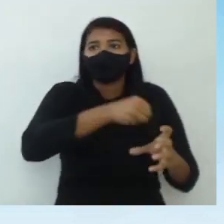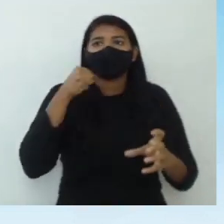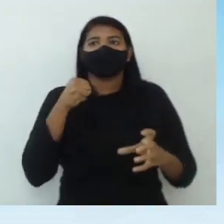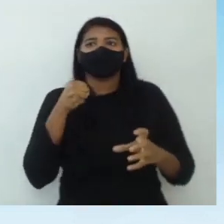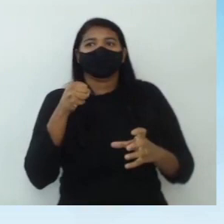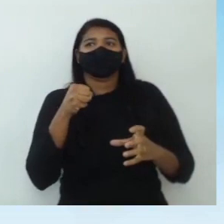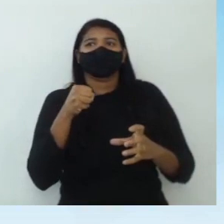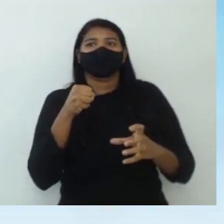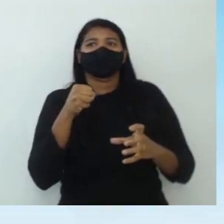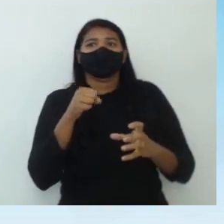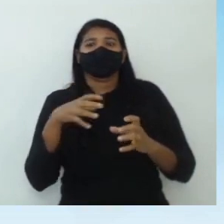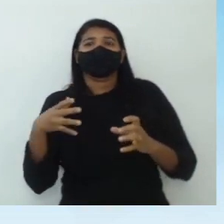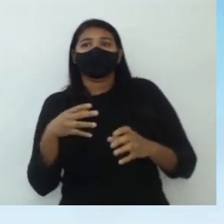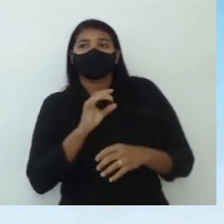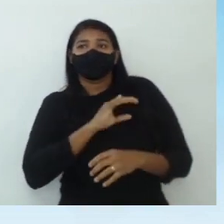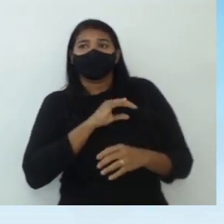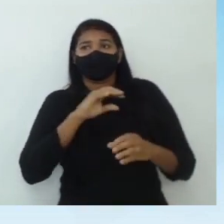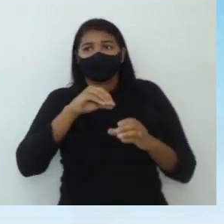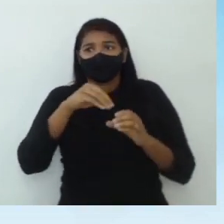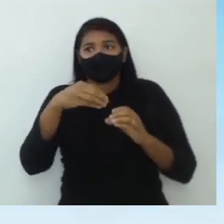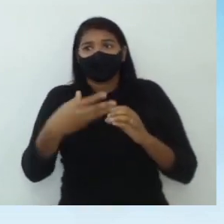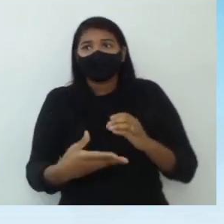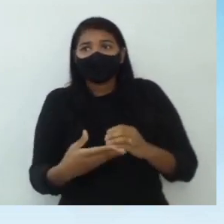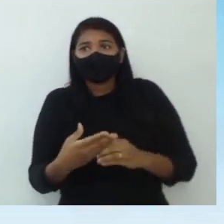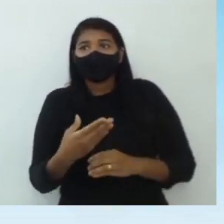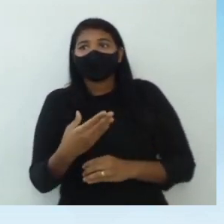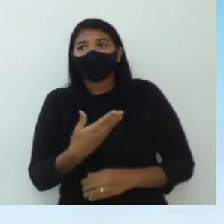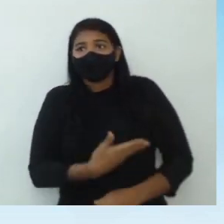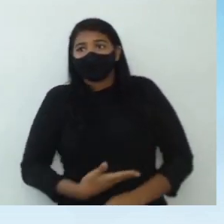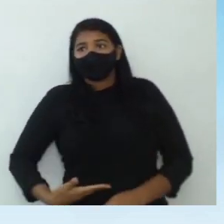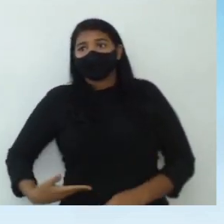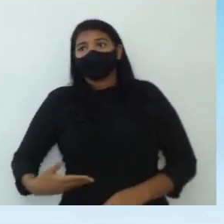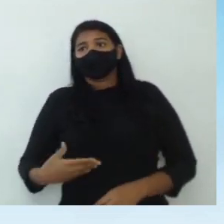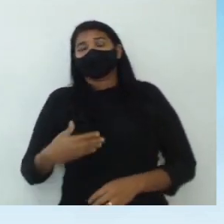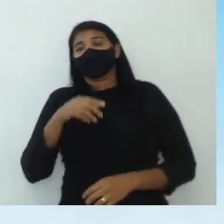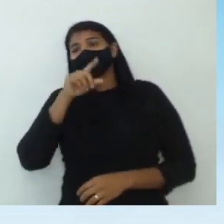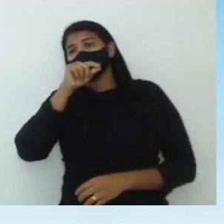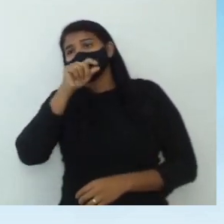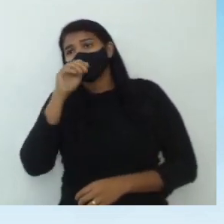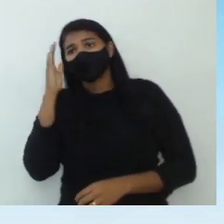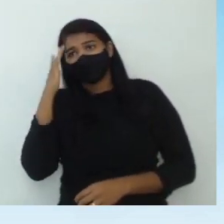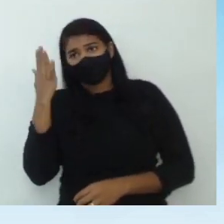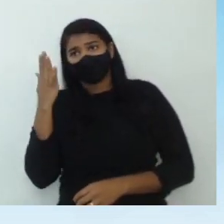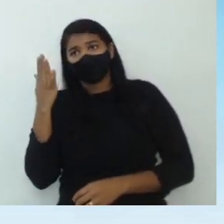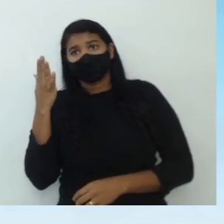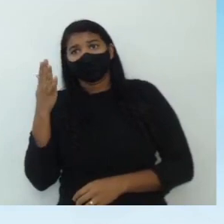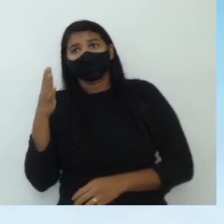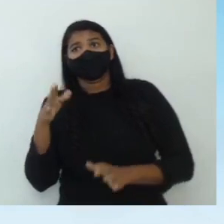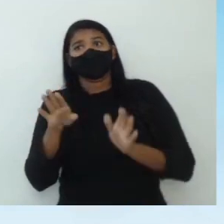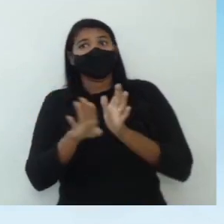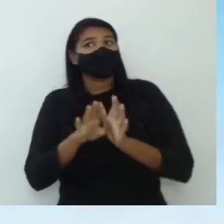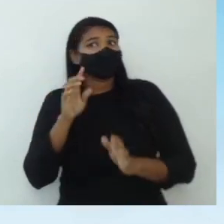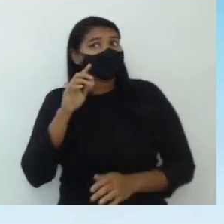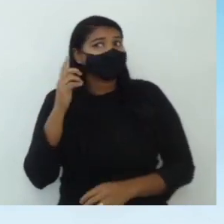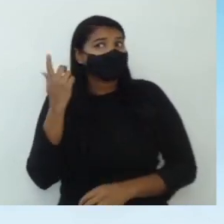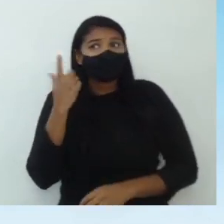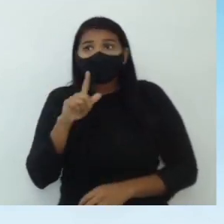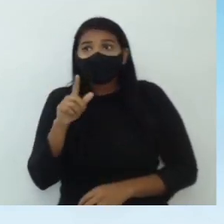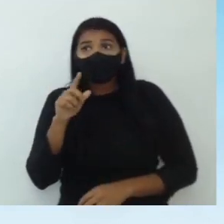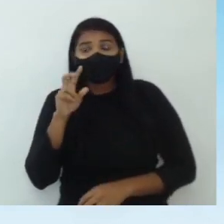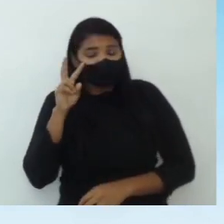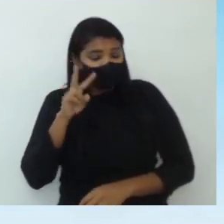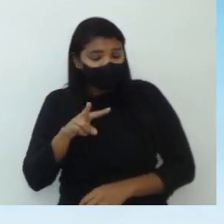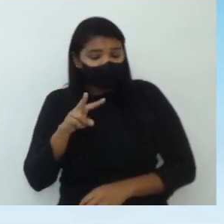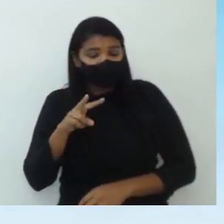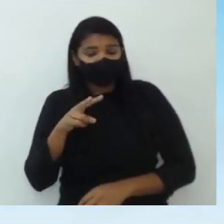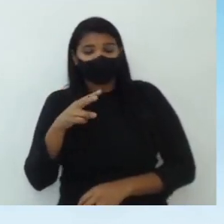sai do ninho, porque ele também se desespera pela fome. Então, quando ela volta, ela não consegue reconhecer, então está havendo uma